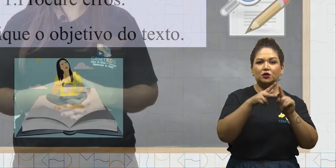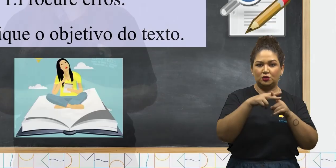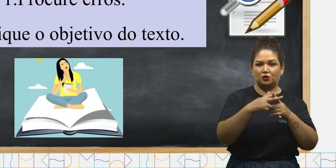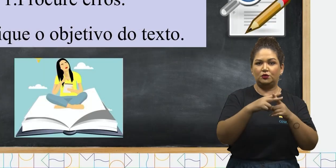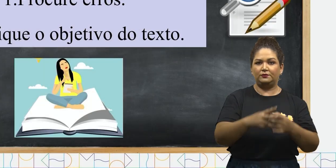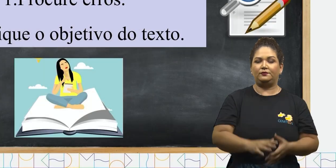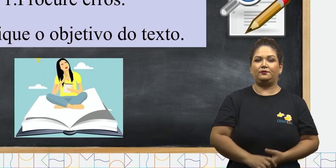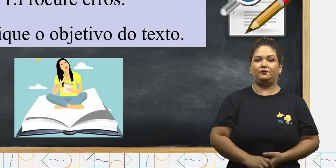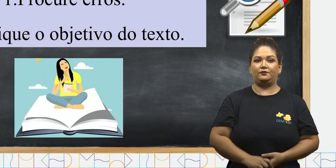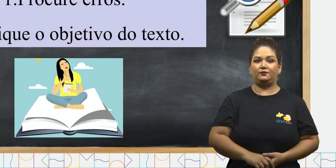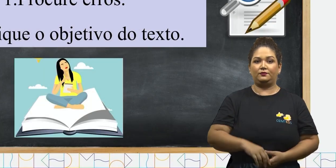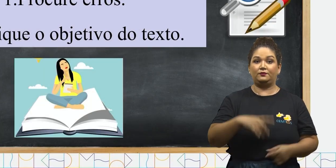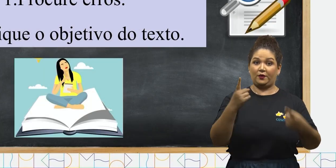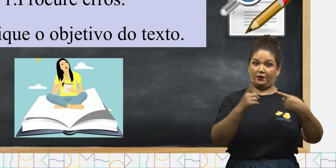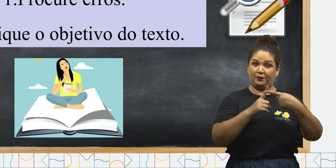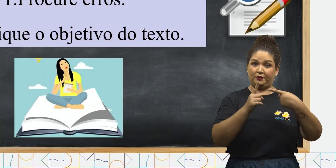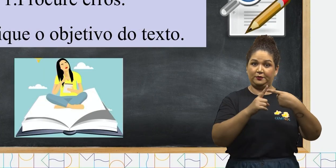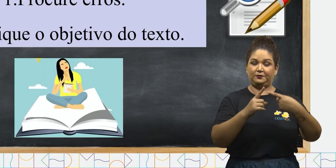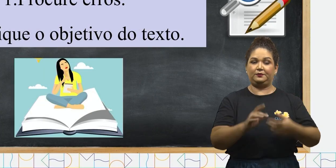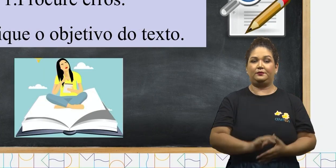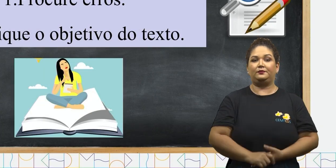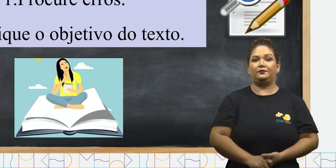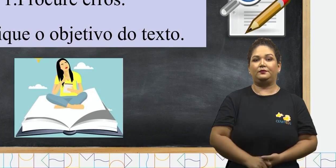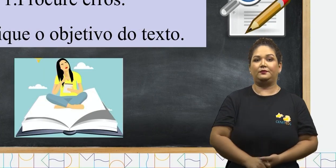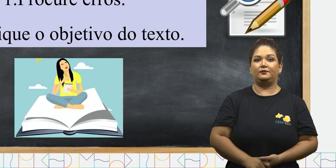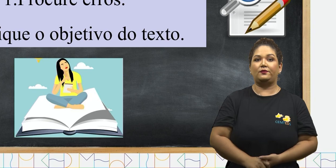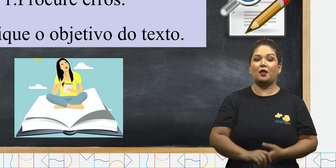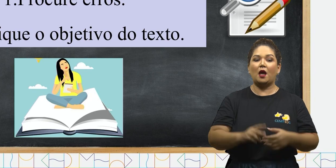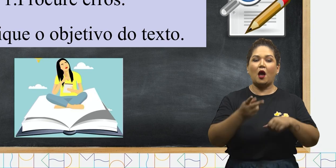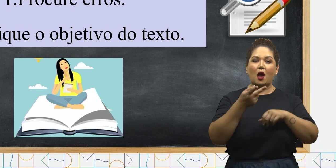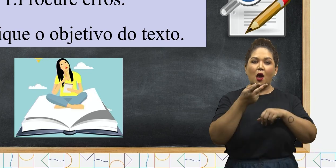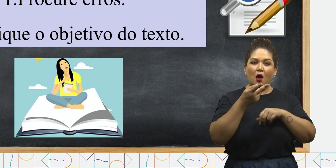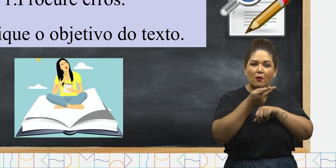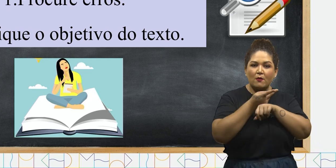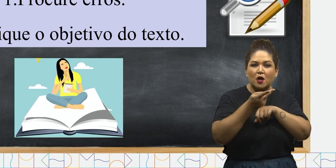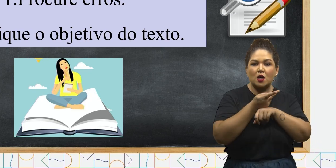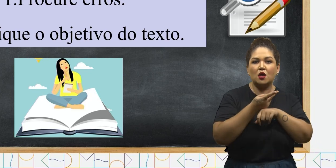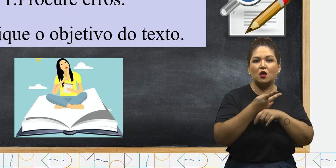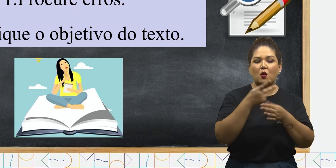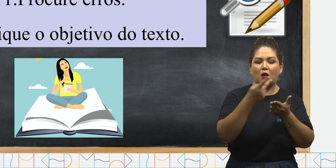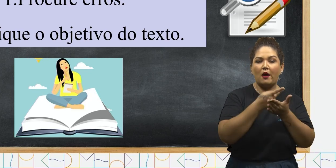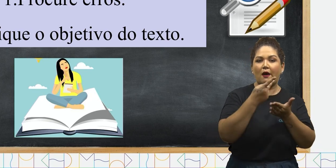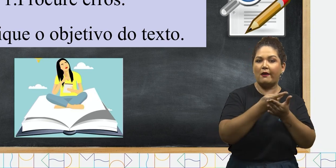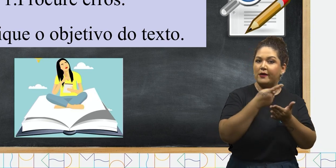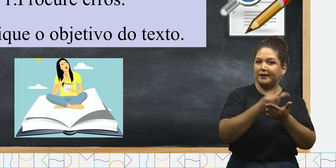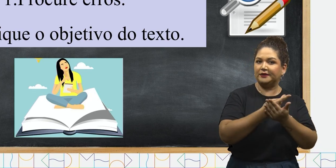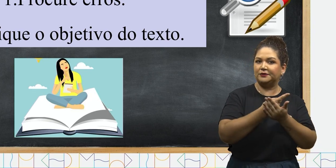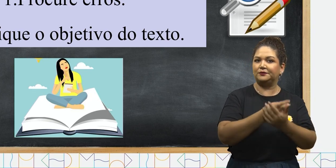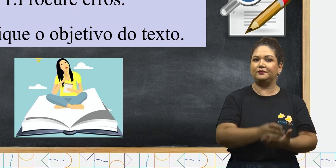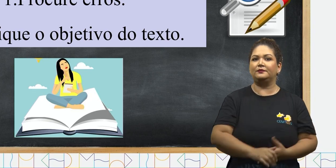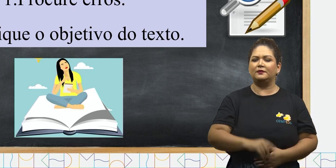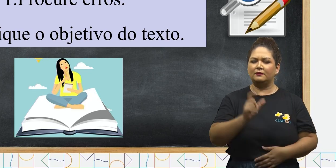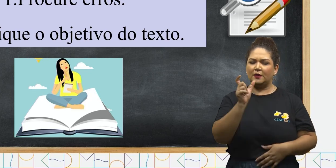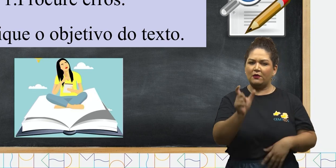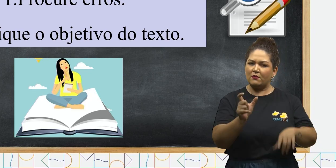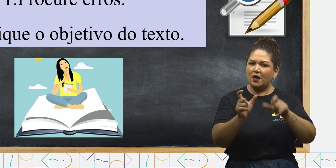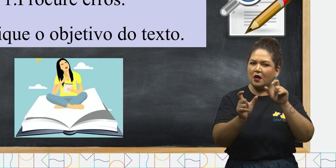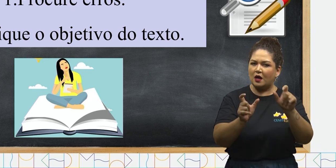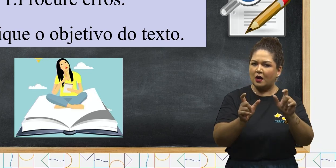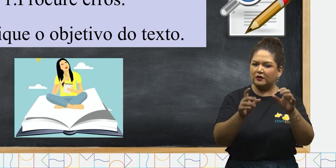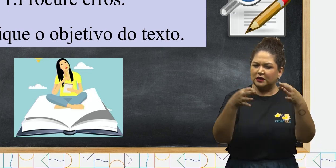corretor. Passo número 1. Procure erros. As palavras estão